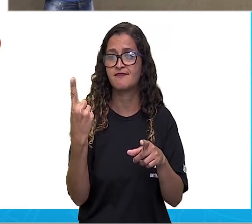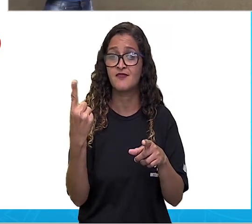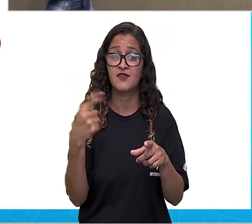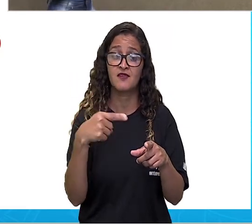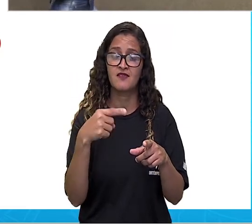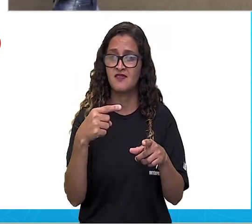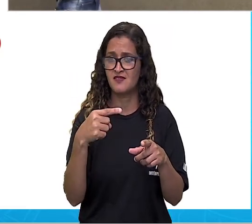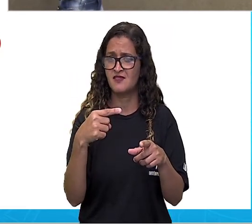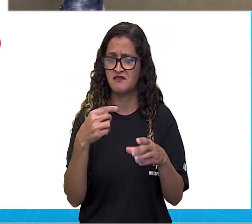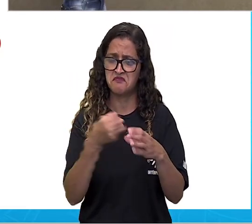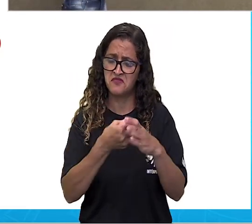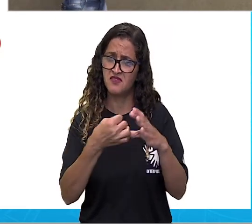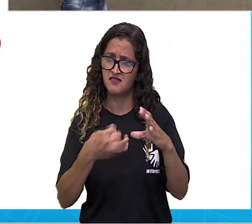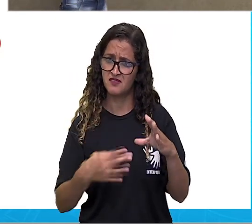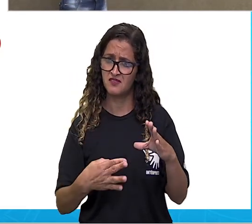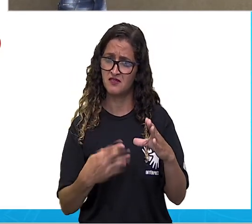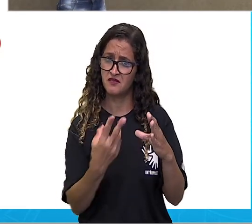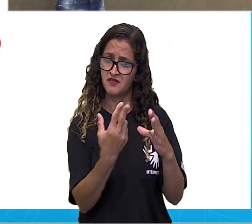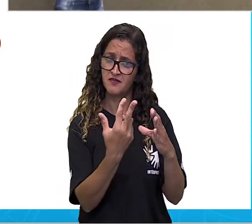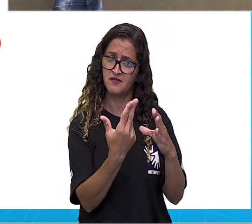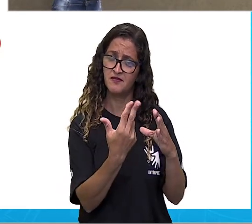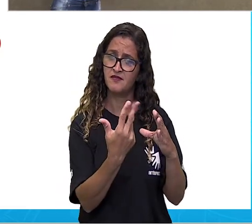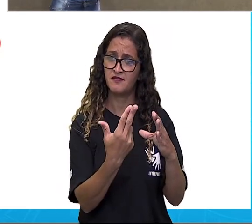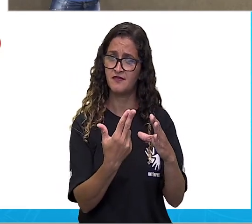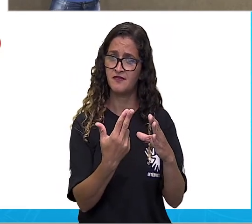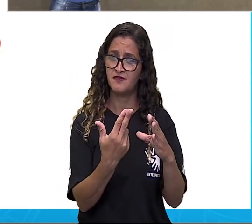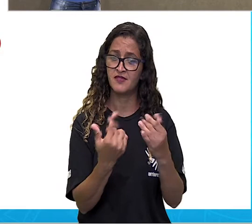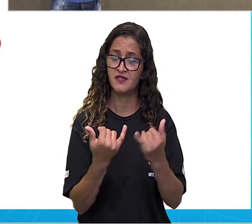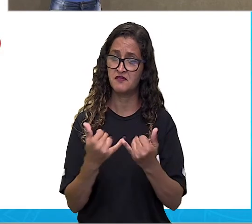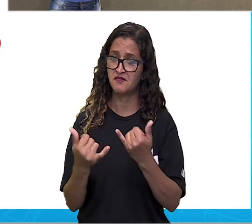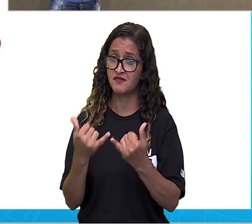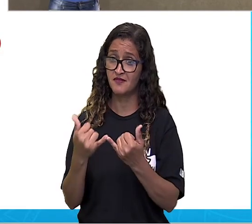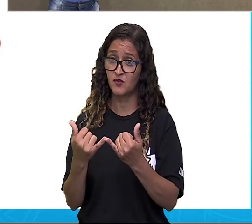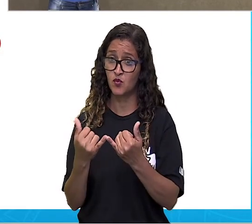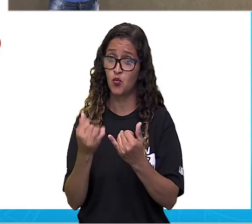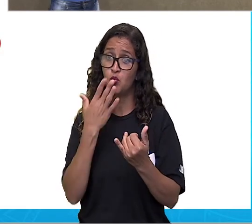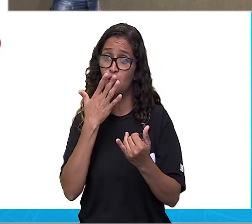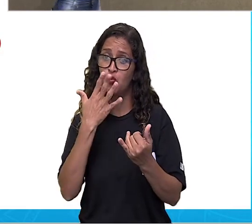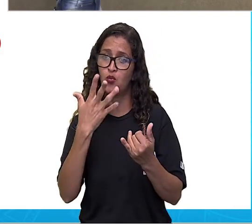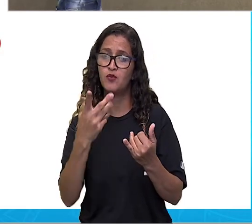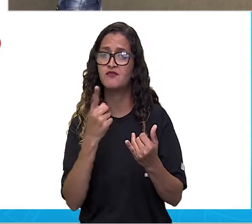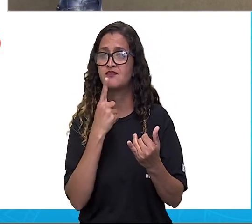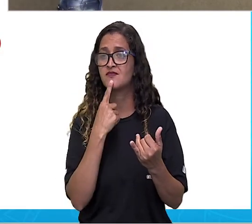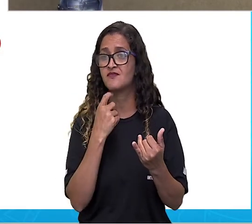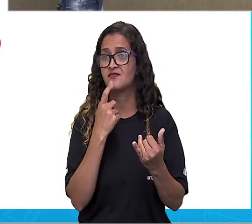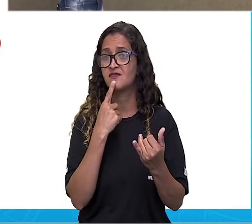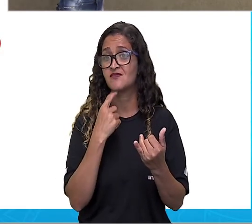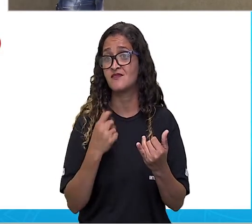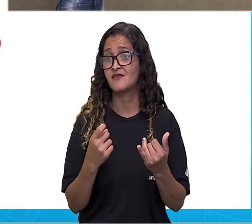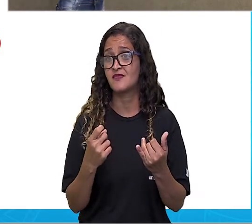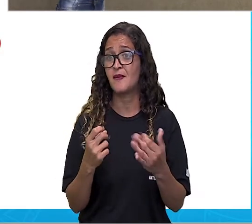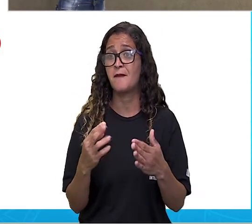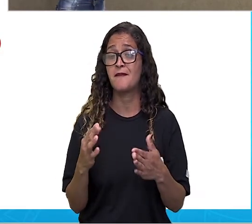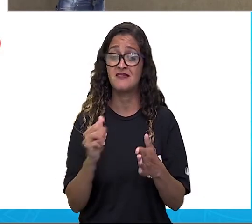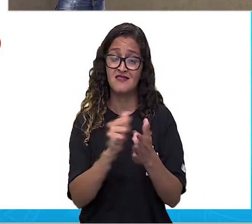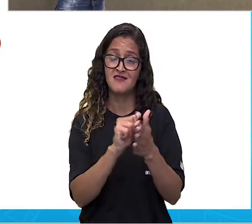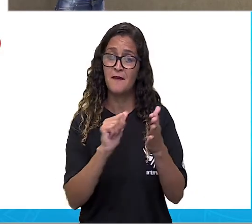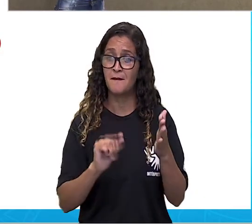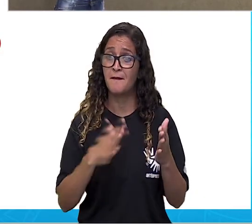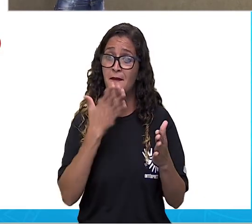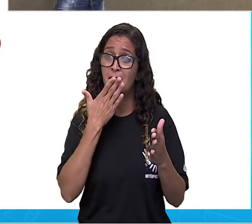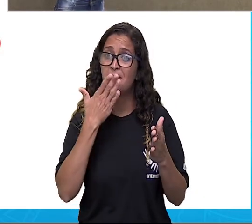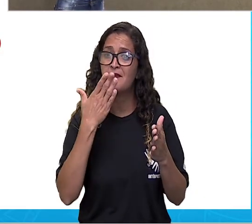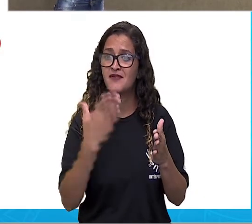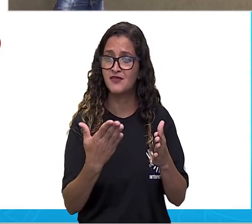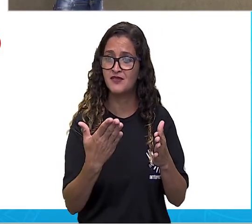mesma característica dos outros. Ele tem a mesma semelhança do vermelho, mas a atividade pede para que